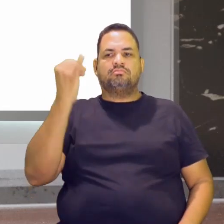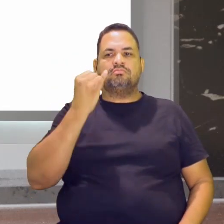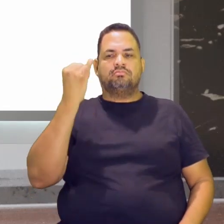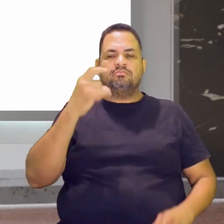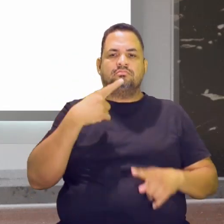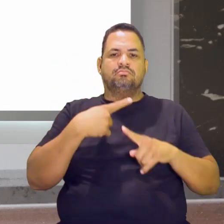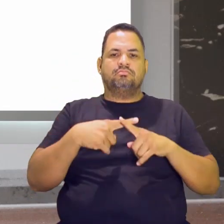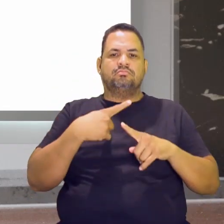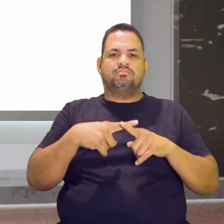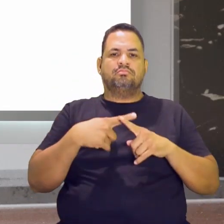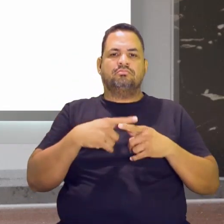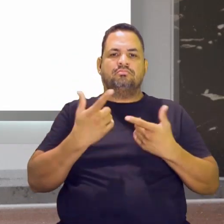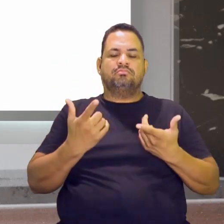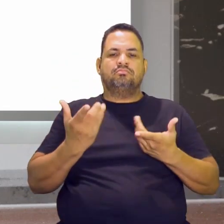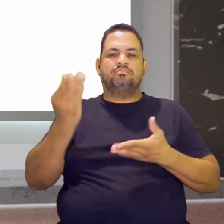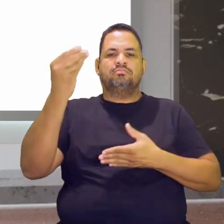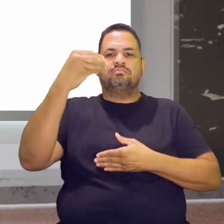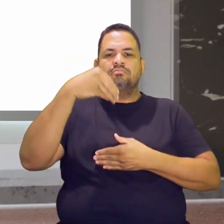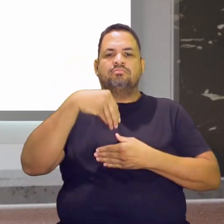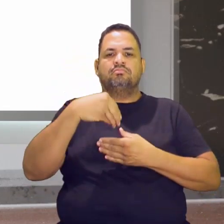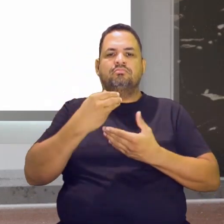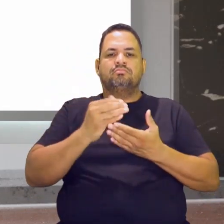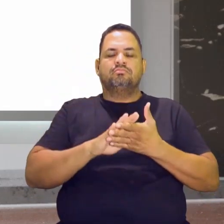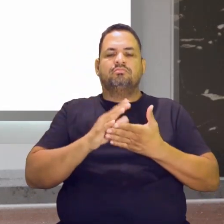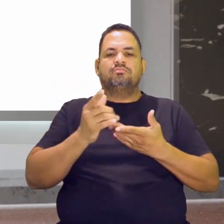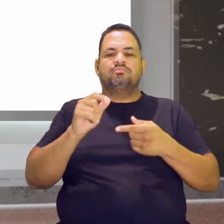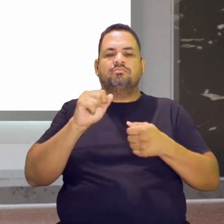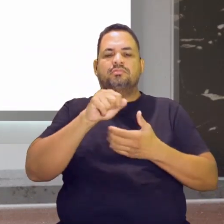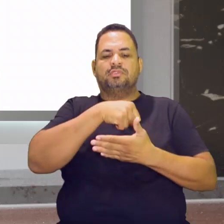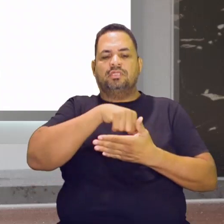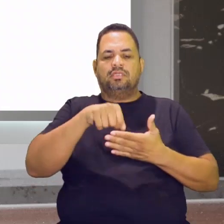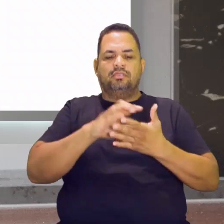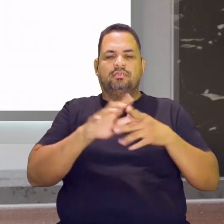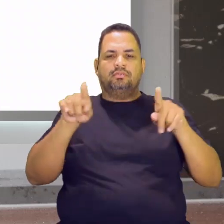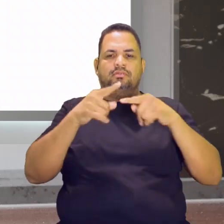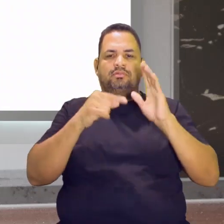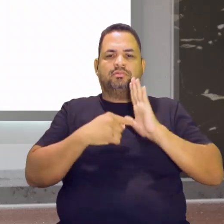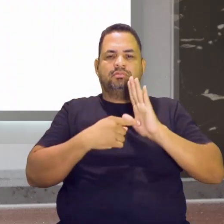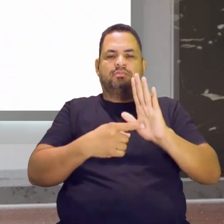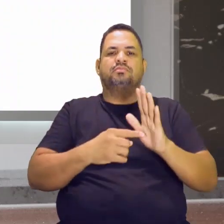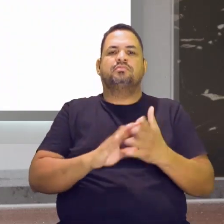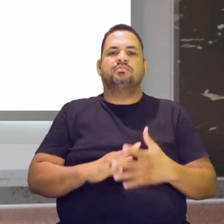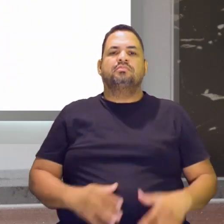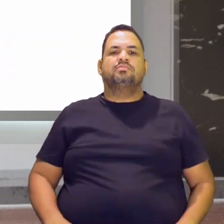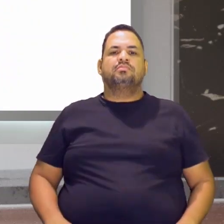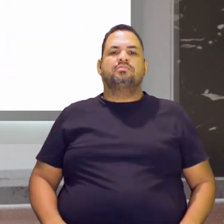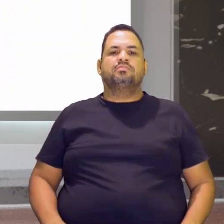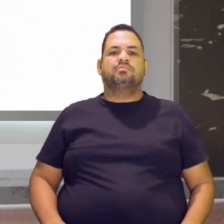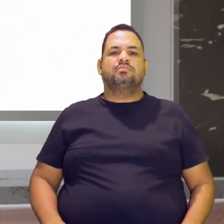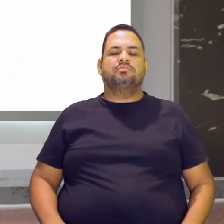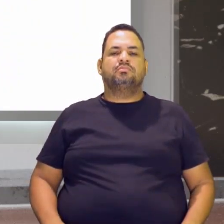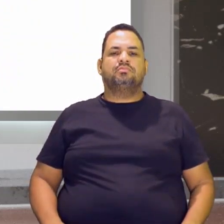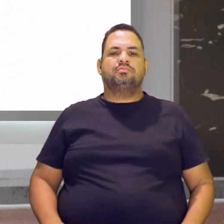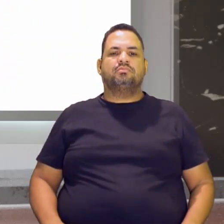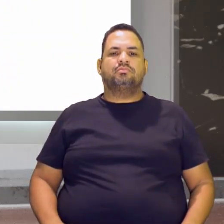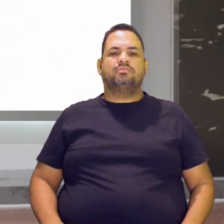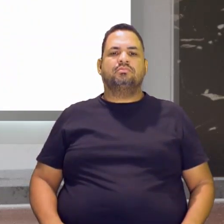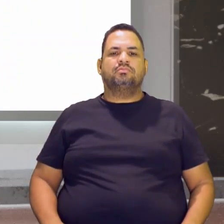importantes porque fazem, né, letras de música, trazem músicas e canções que faz